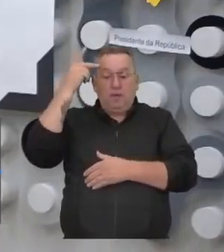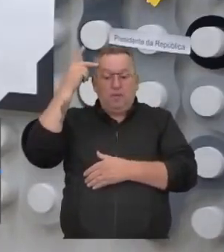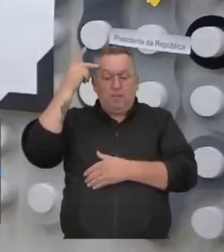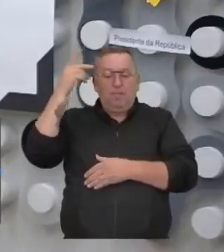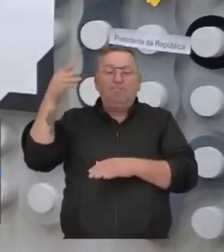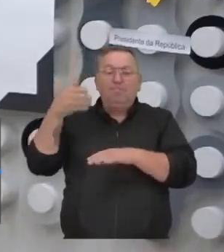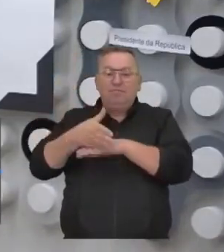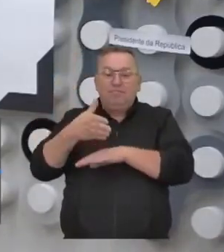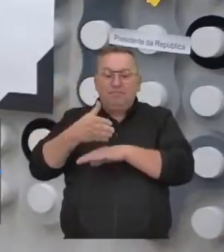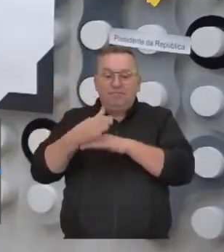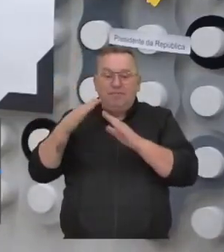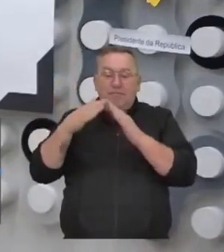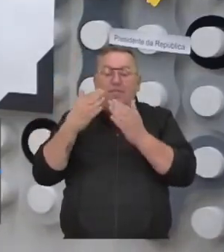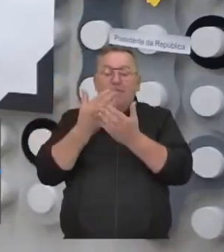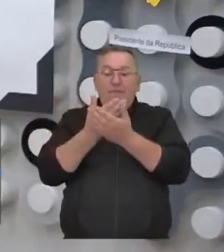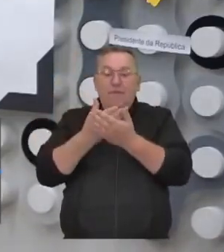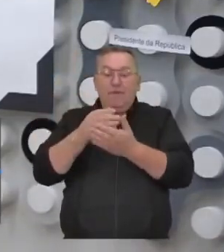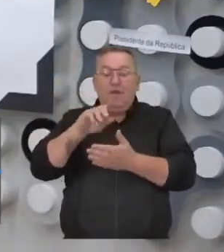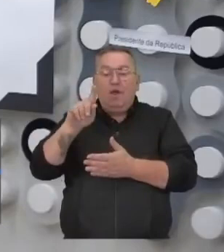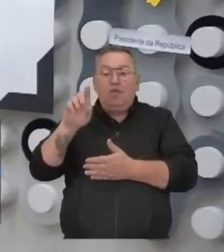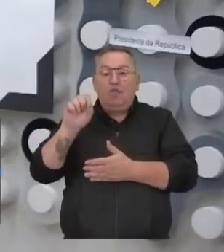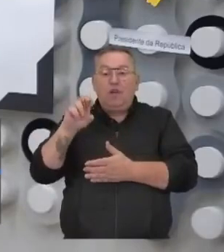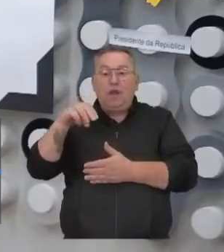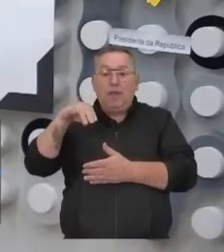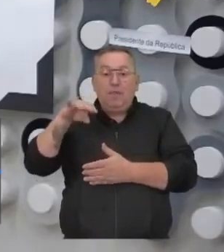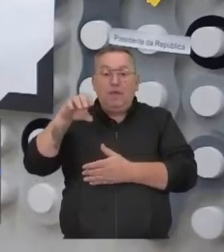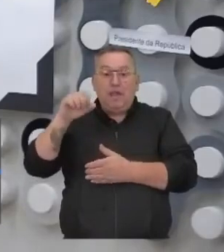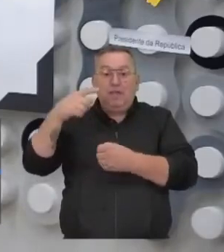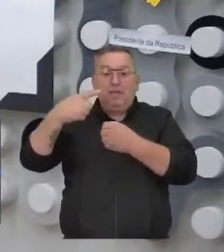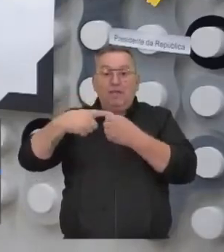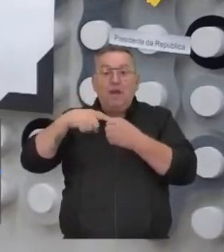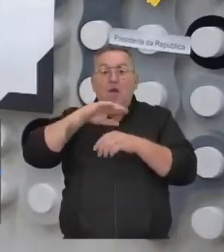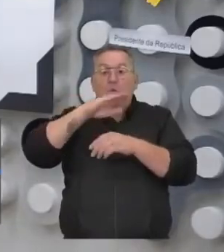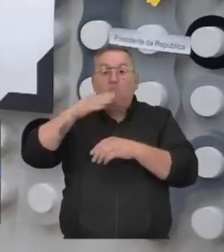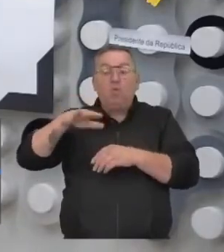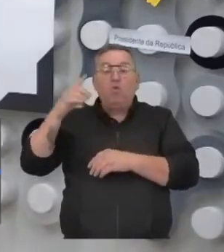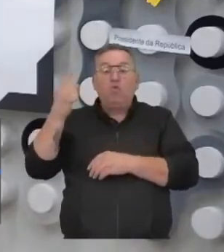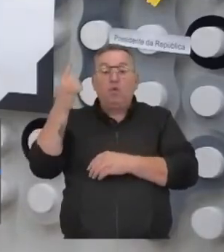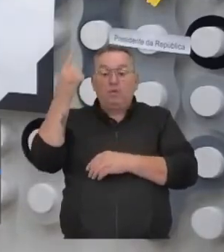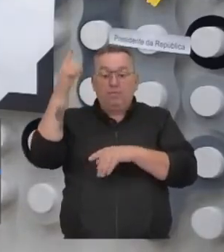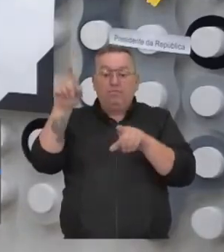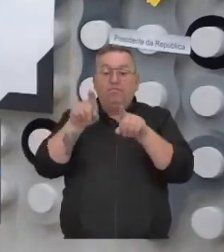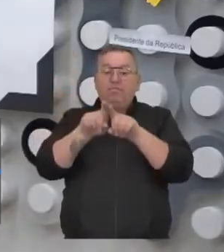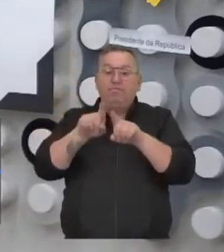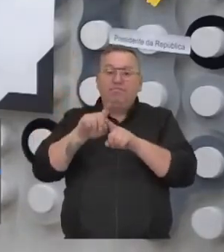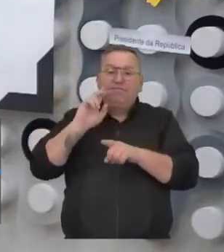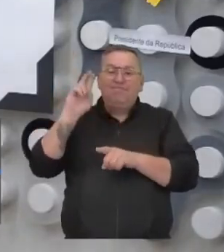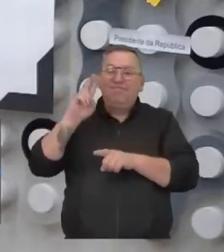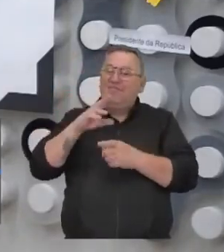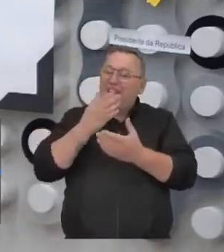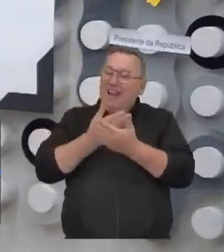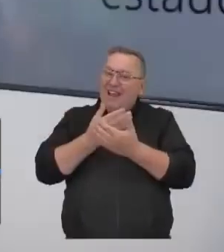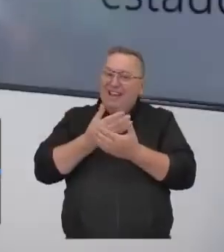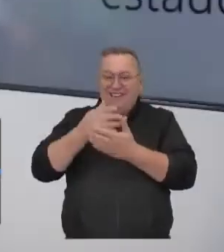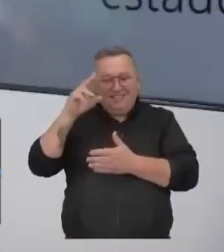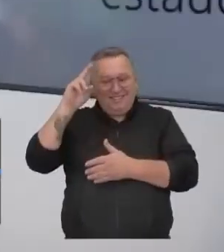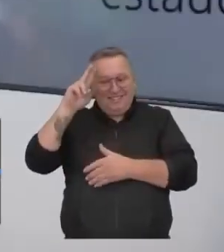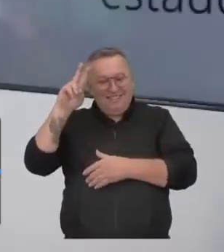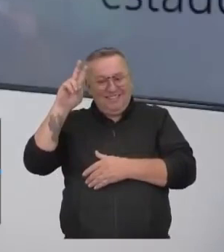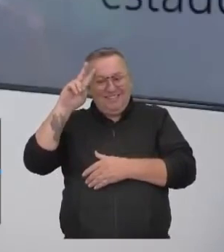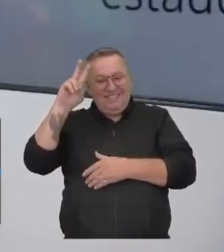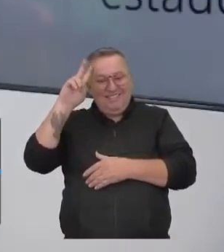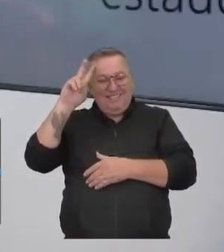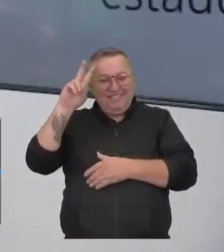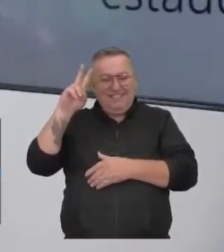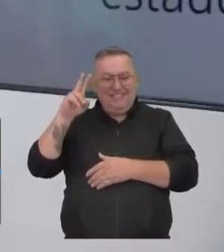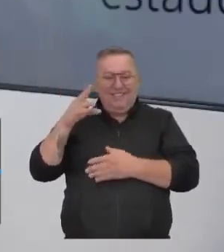participando, né? Escola Estadual Jeremias de Paulo Eduardo, lá de Monte Alto, também participando. Sério que amam você, as aulas de história, Janaína. Eles falaram que me